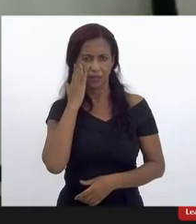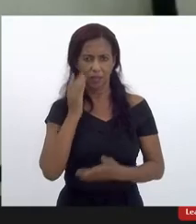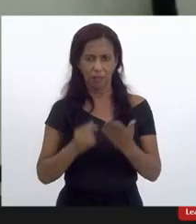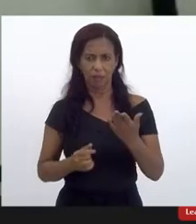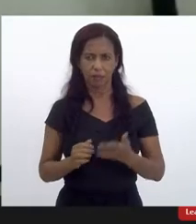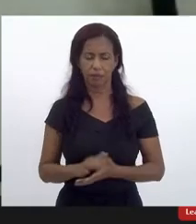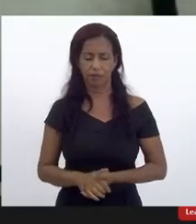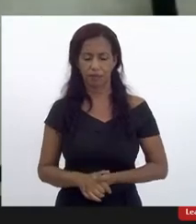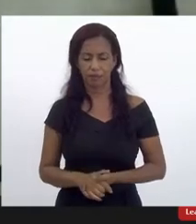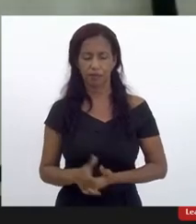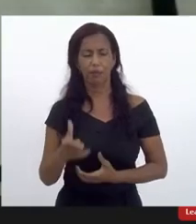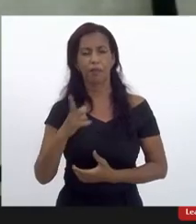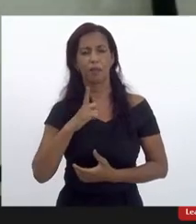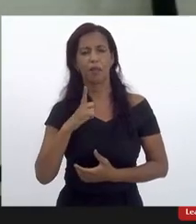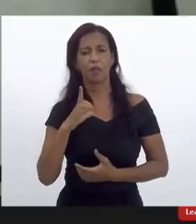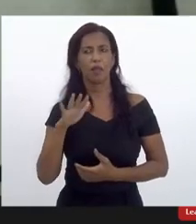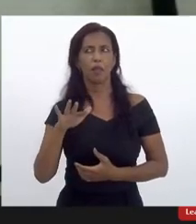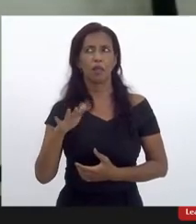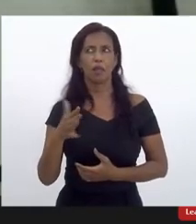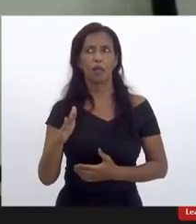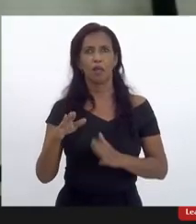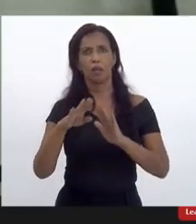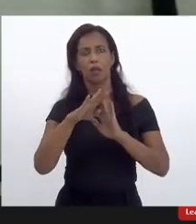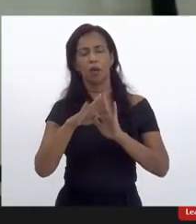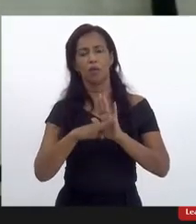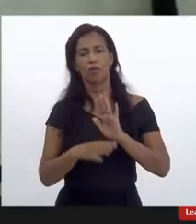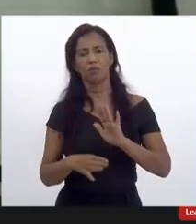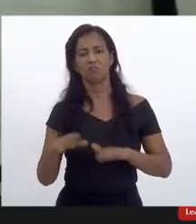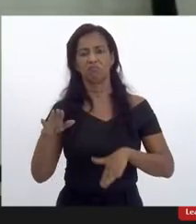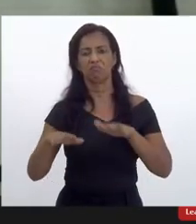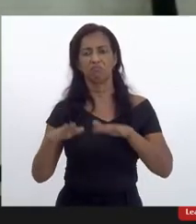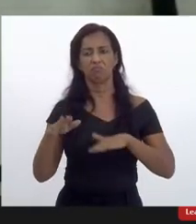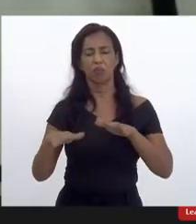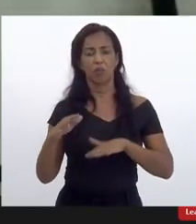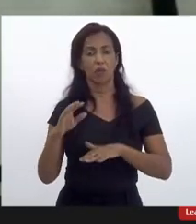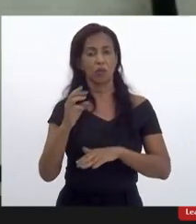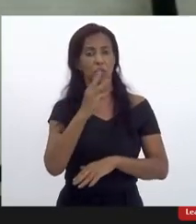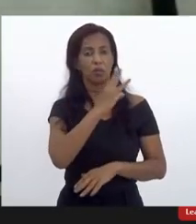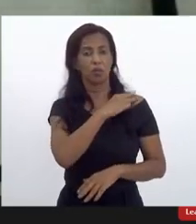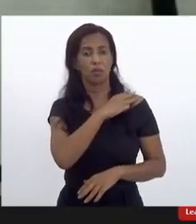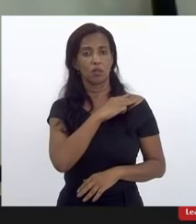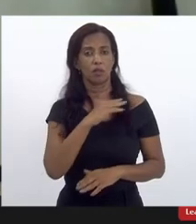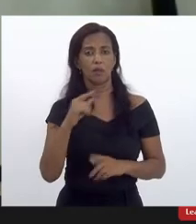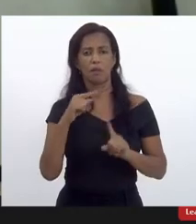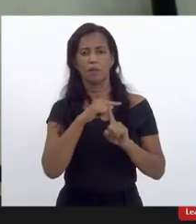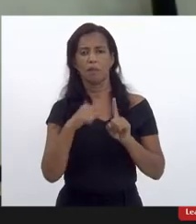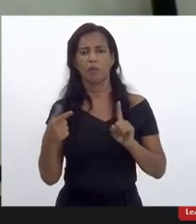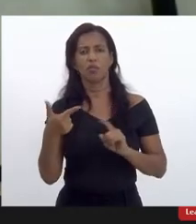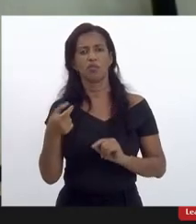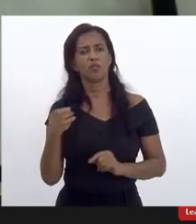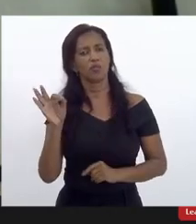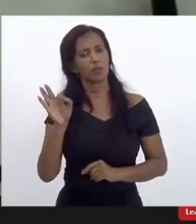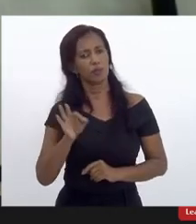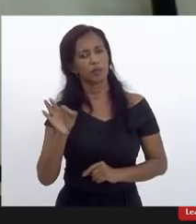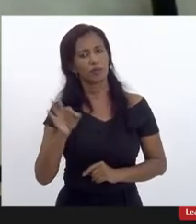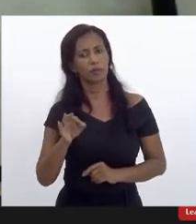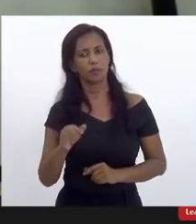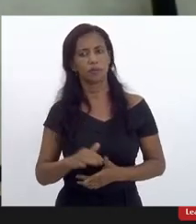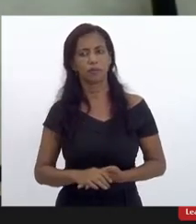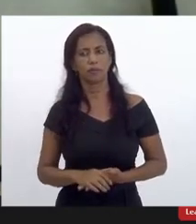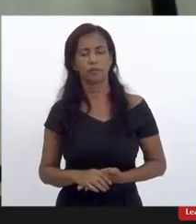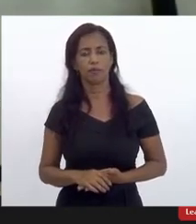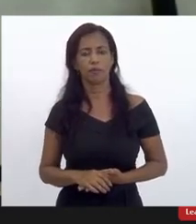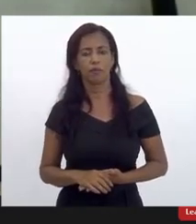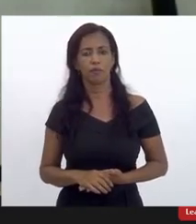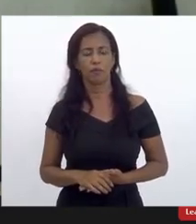Olha, a gente tem aí na ordem do ensino médio de menos de 20%. Na ordem